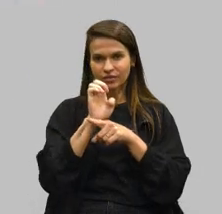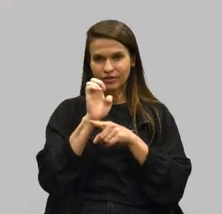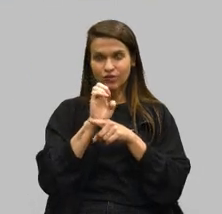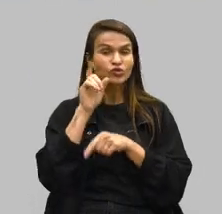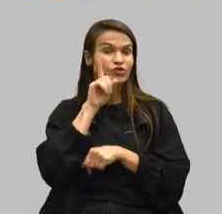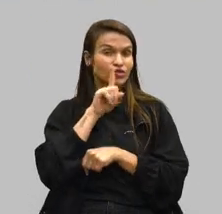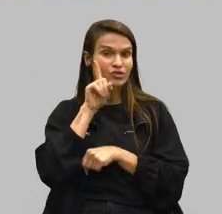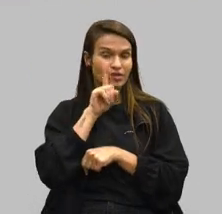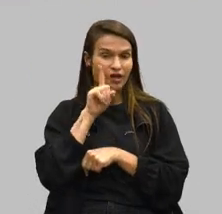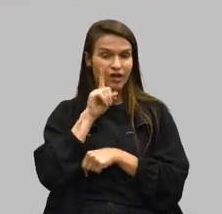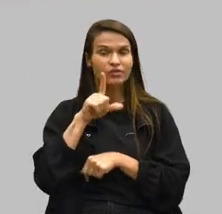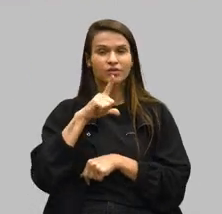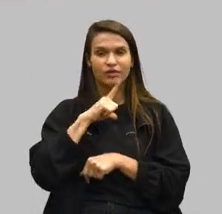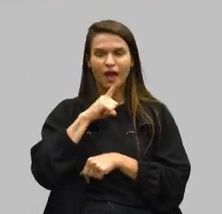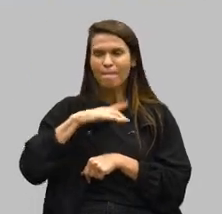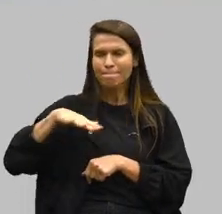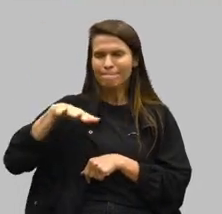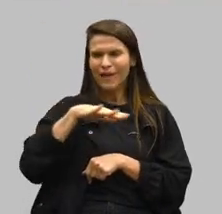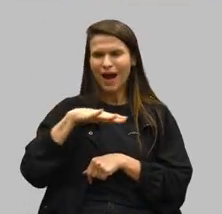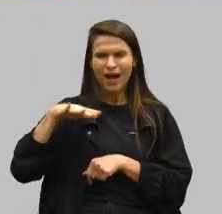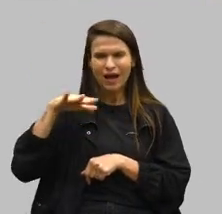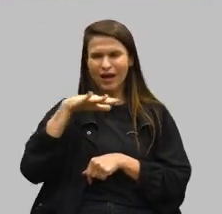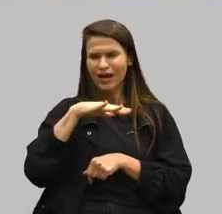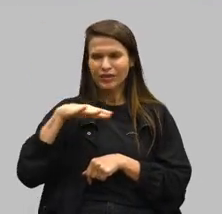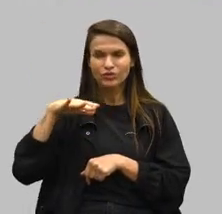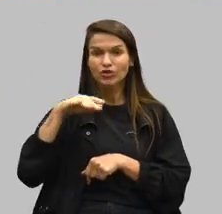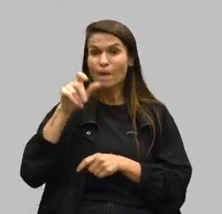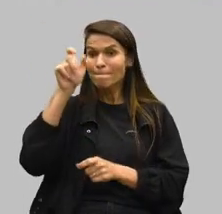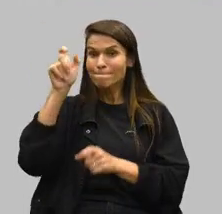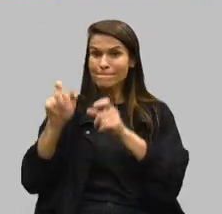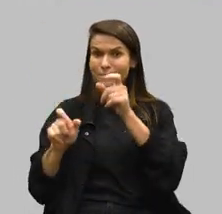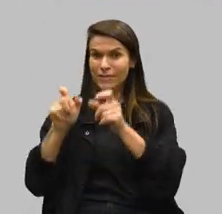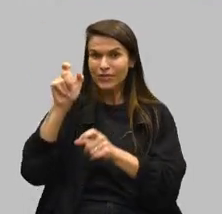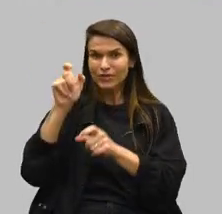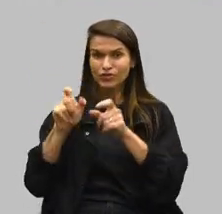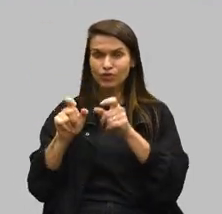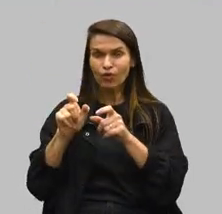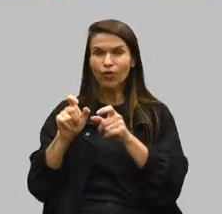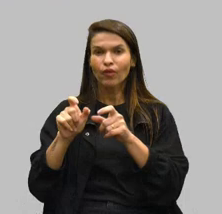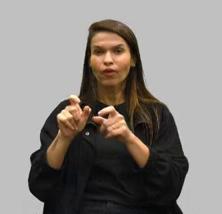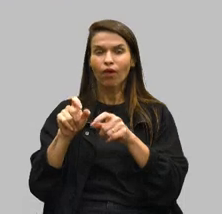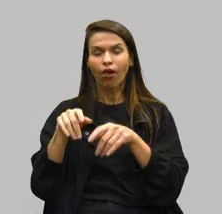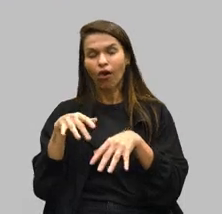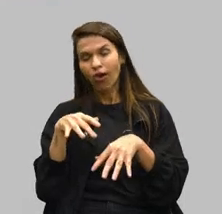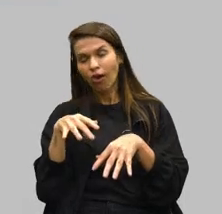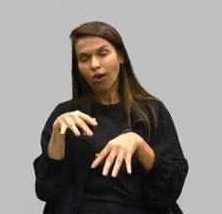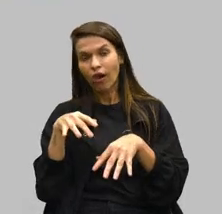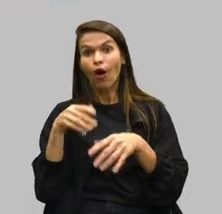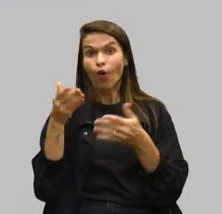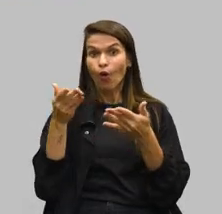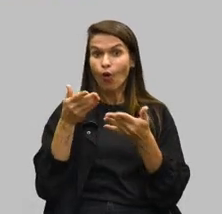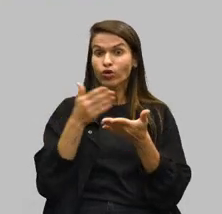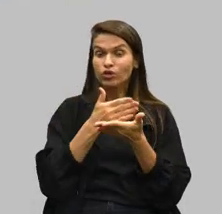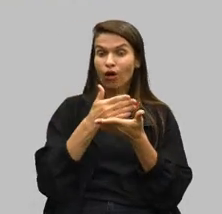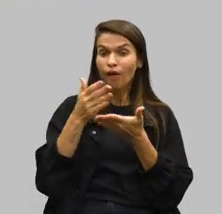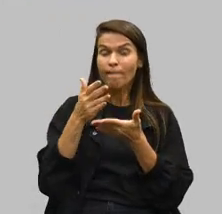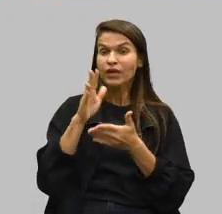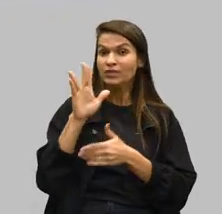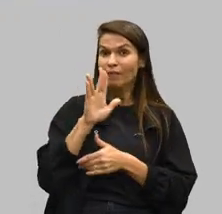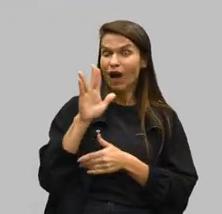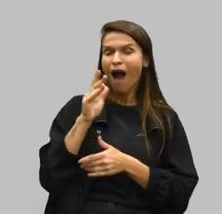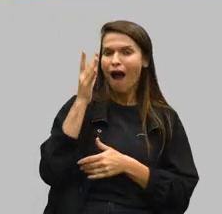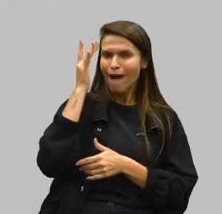Estados Unidos que a gente tem bairros inteiros de pessoas zumbis hoje começa com a maconha Amanhã você vai ter